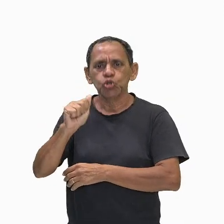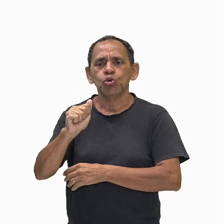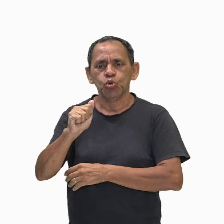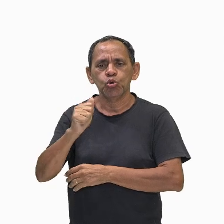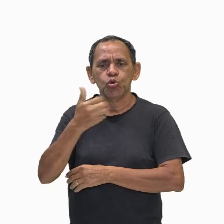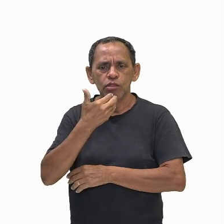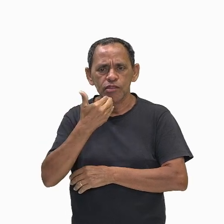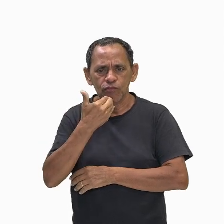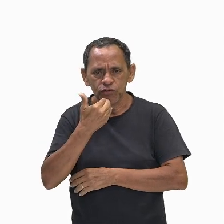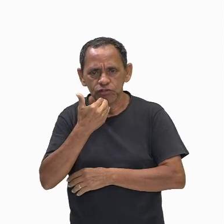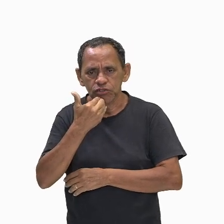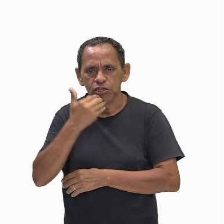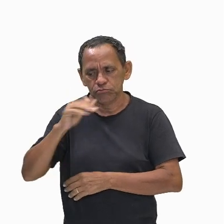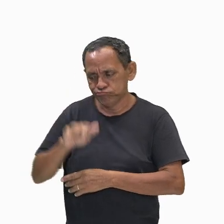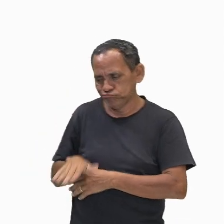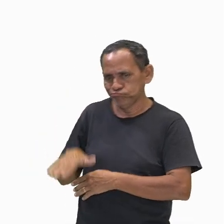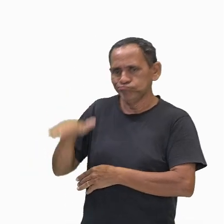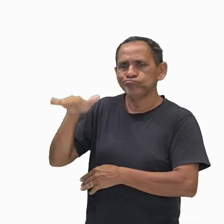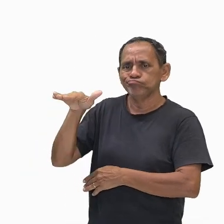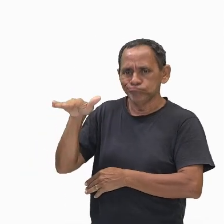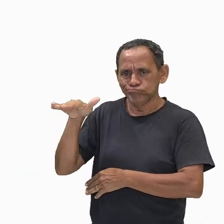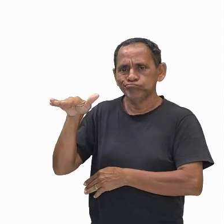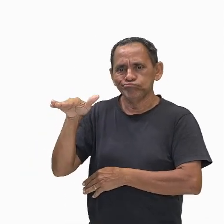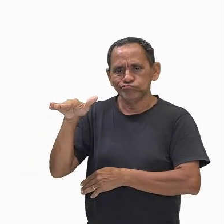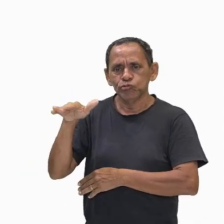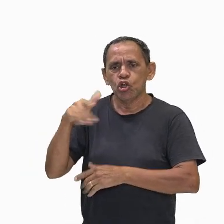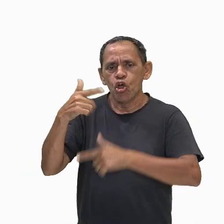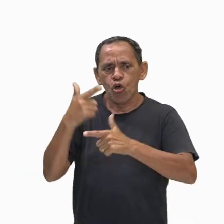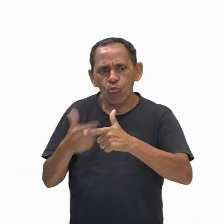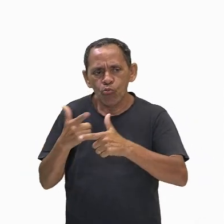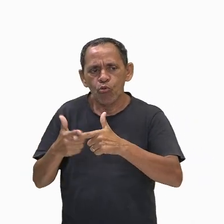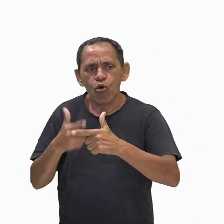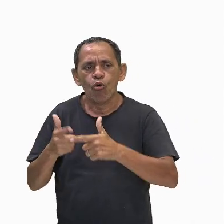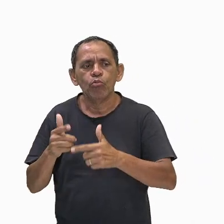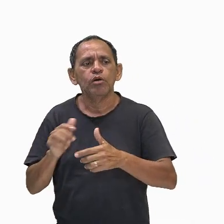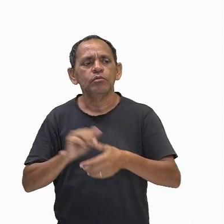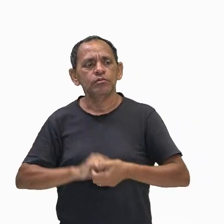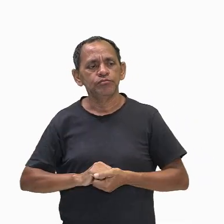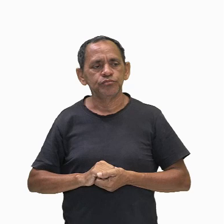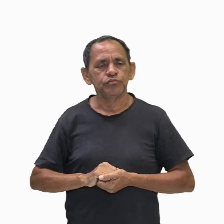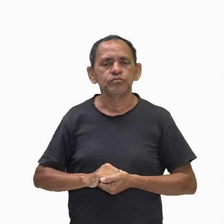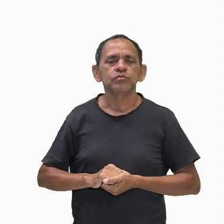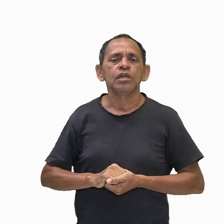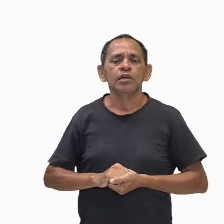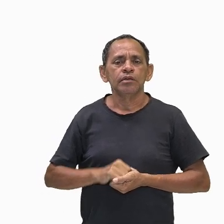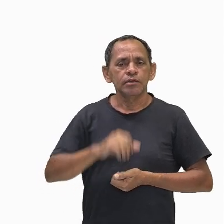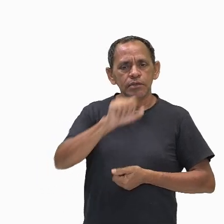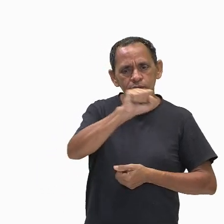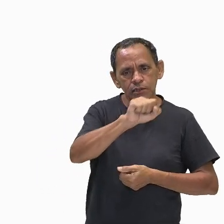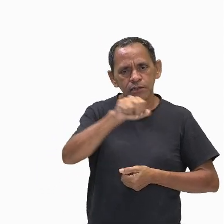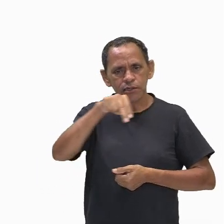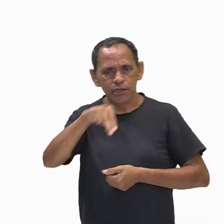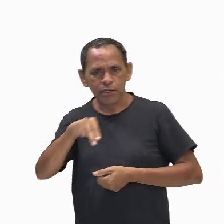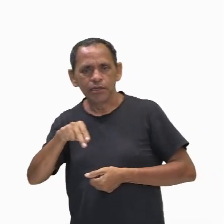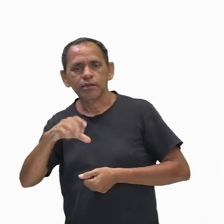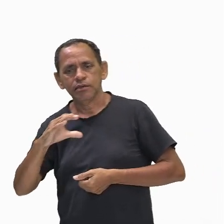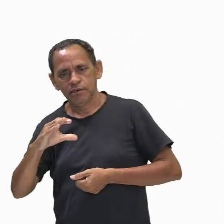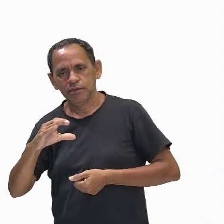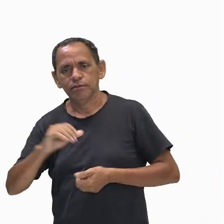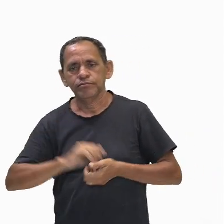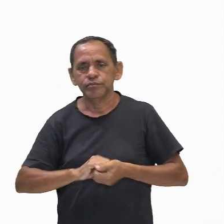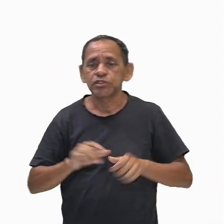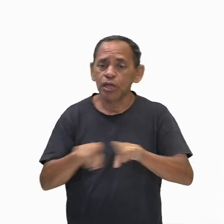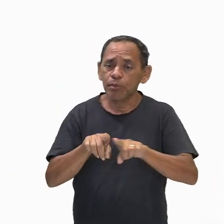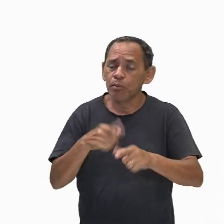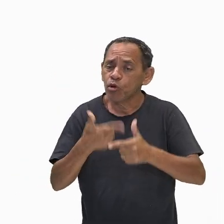crescimento e disfunções do sistema nervoso central. Então, as crianças afetadas por ele têm problemas